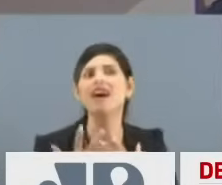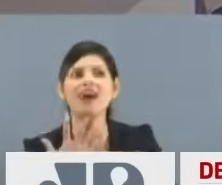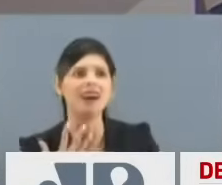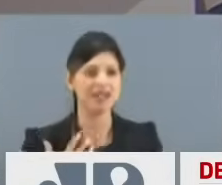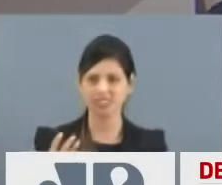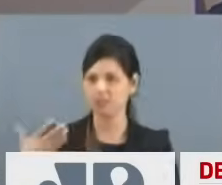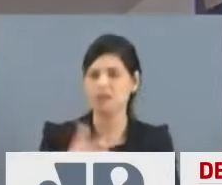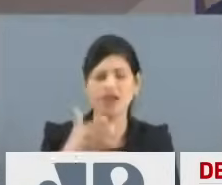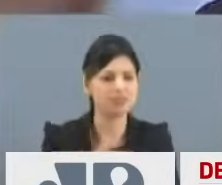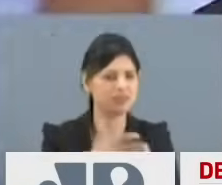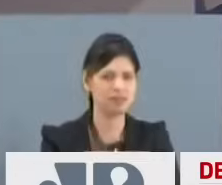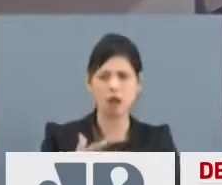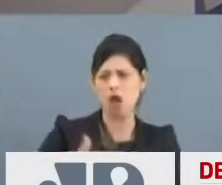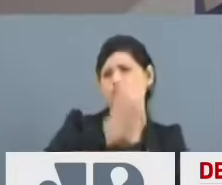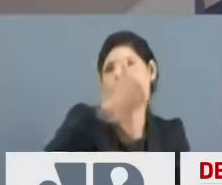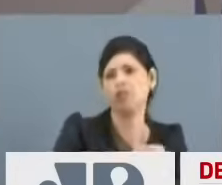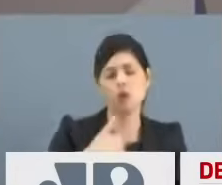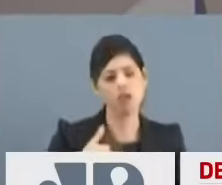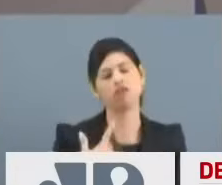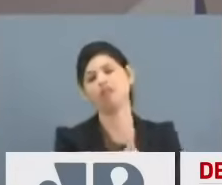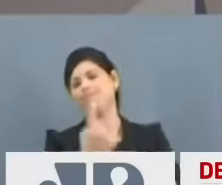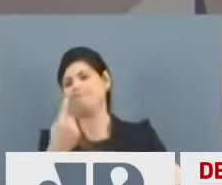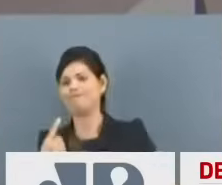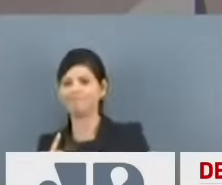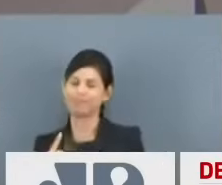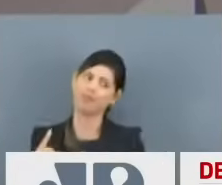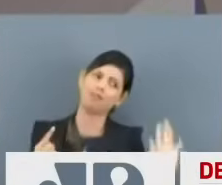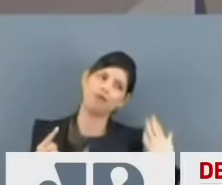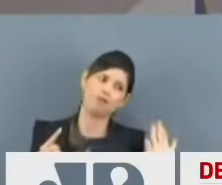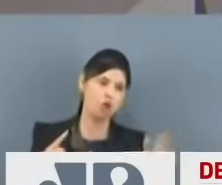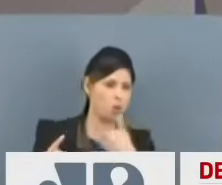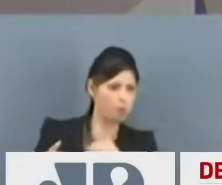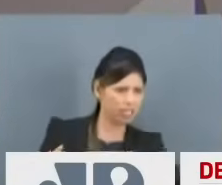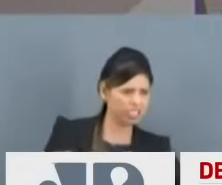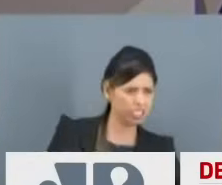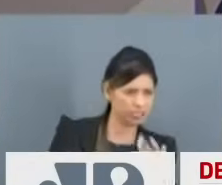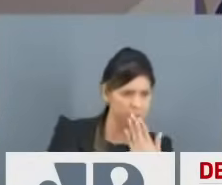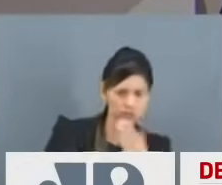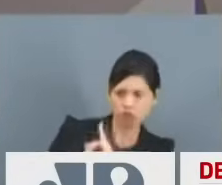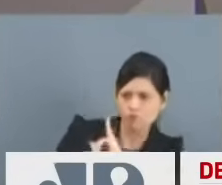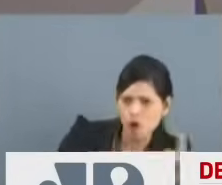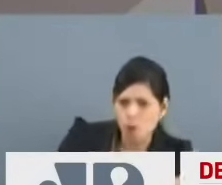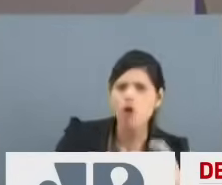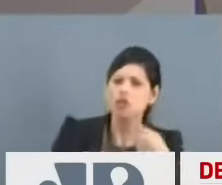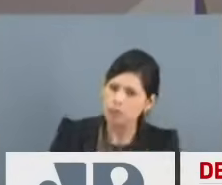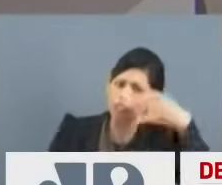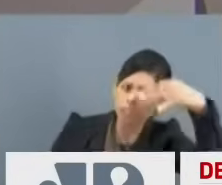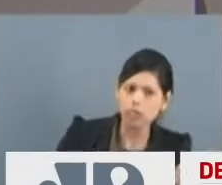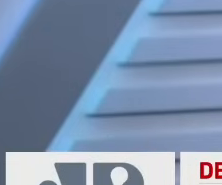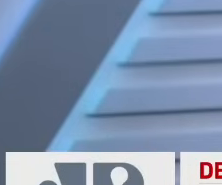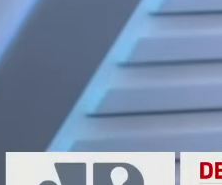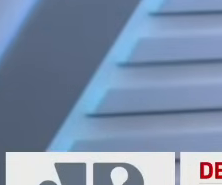já teria tirado meu time. Falei, bom, o presidente já declarou que quer agir dentro das quatro linhas. Está encerrado o